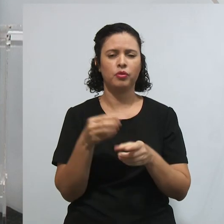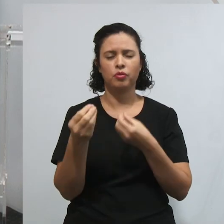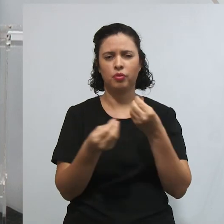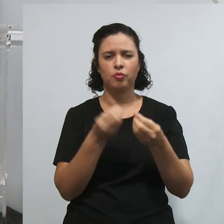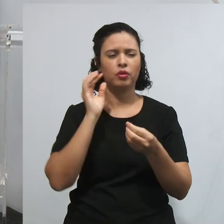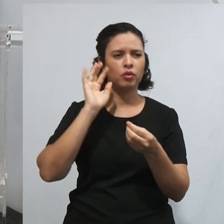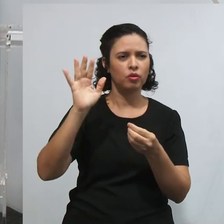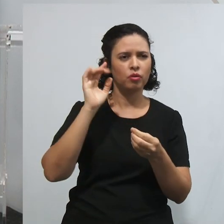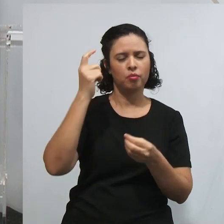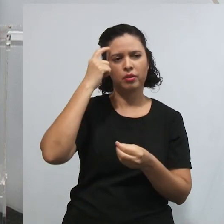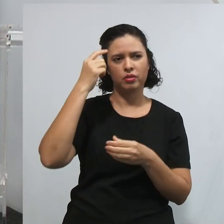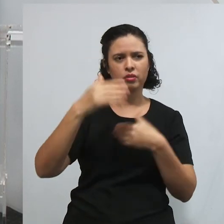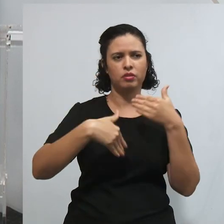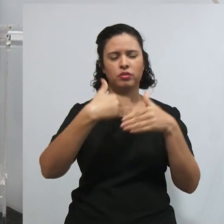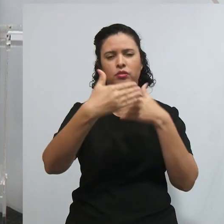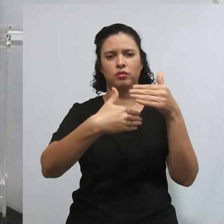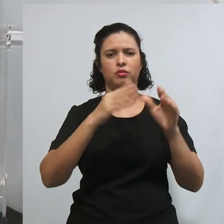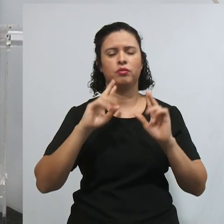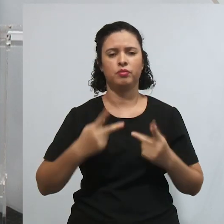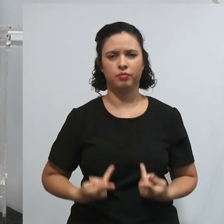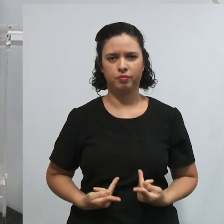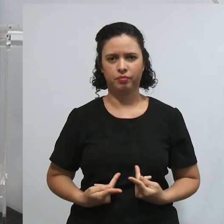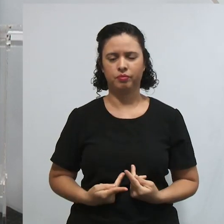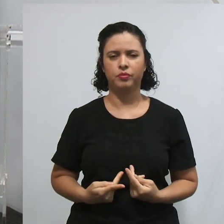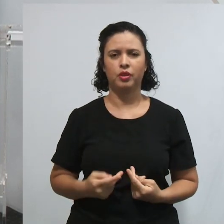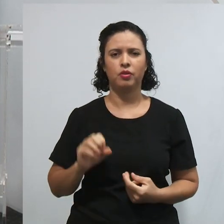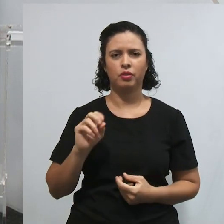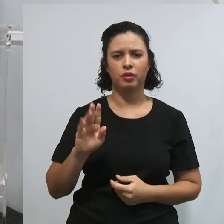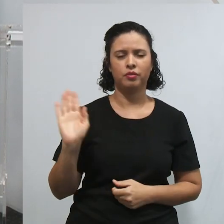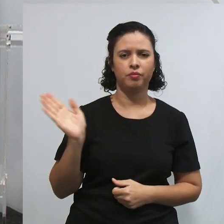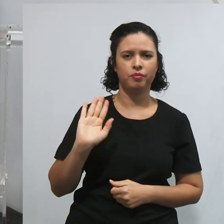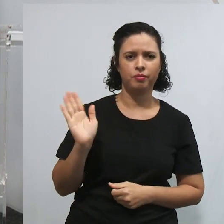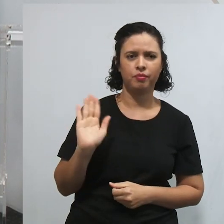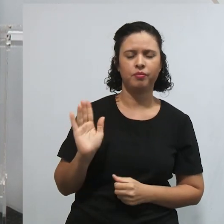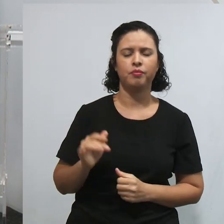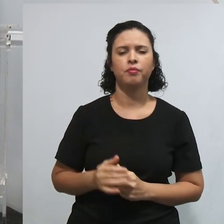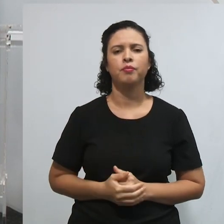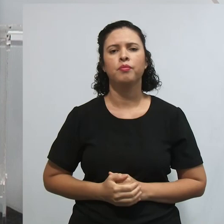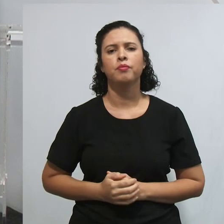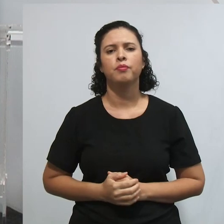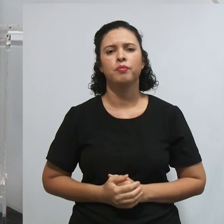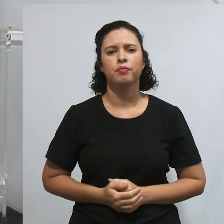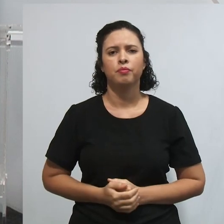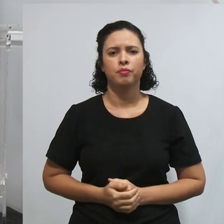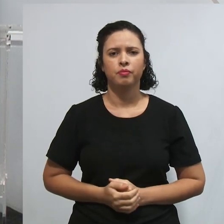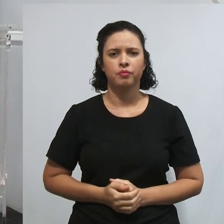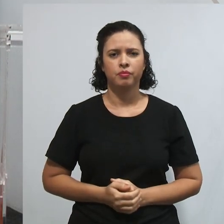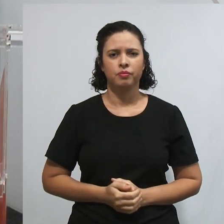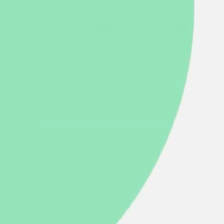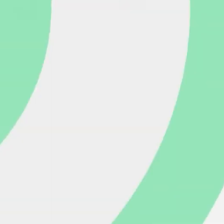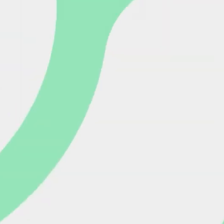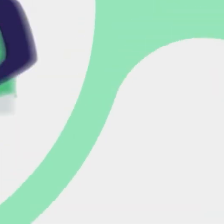ela pensa o desenvolvimento humano. Então é isso, até a nossa próxima aula. Tchau!